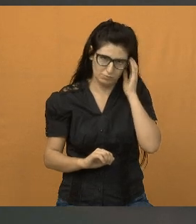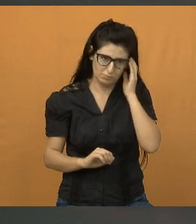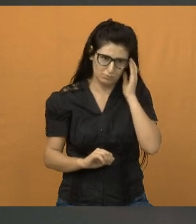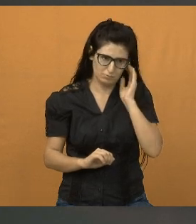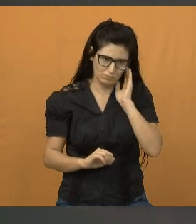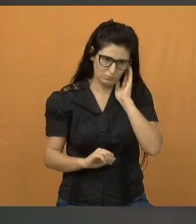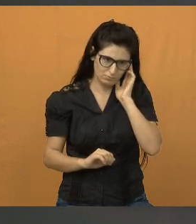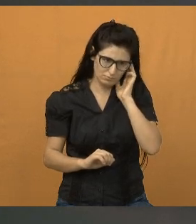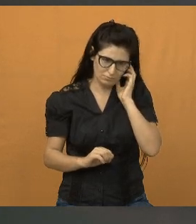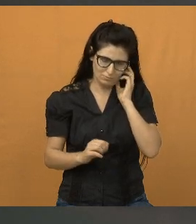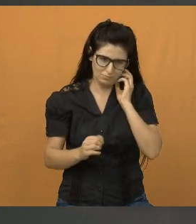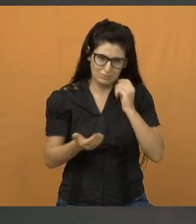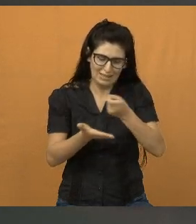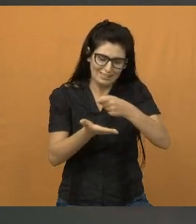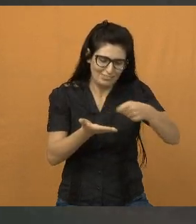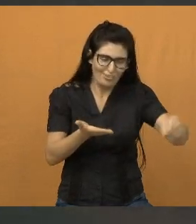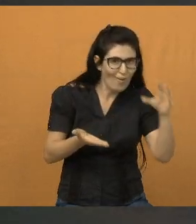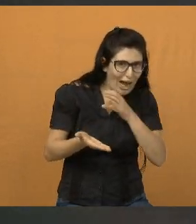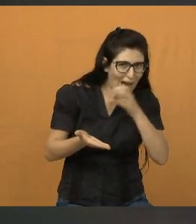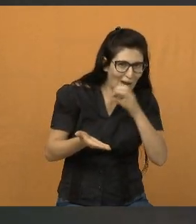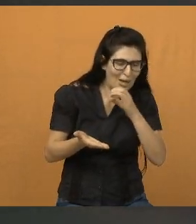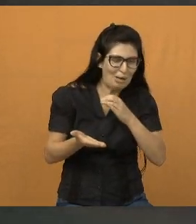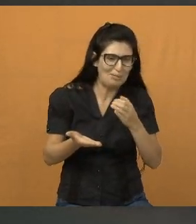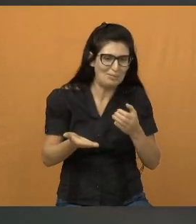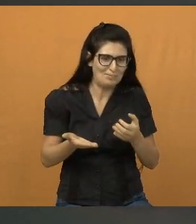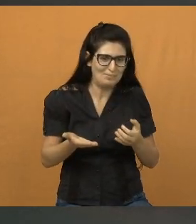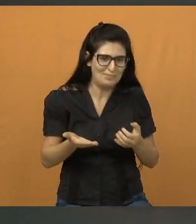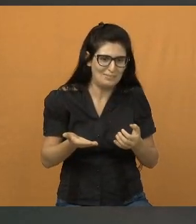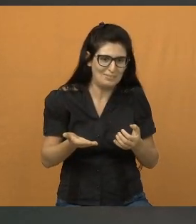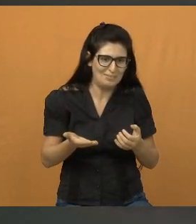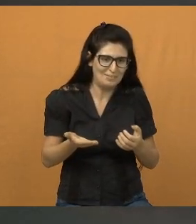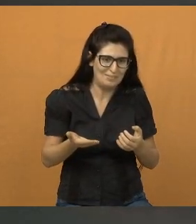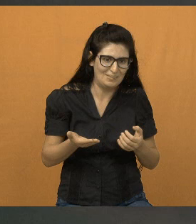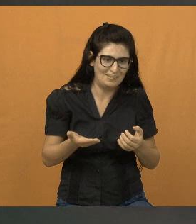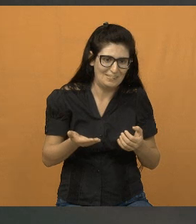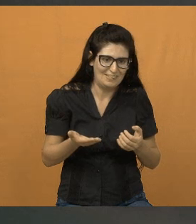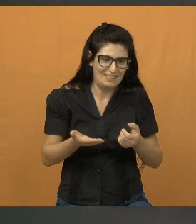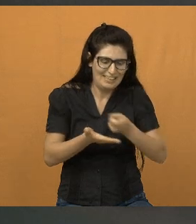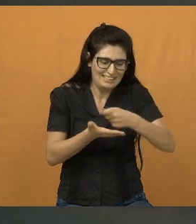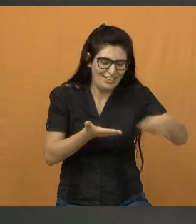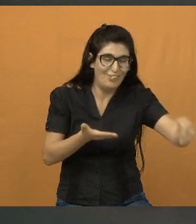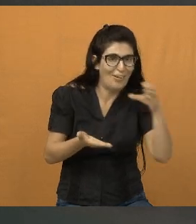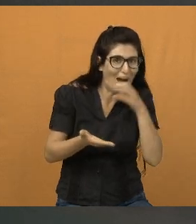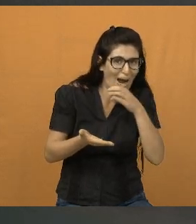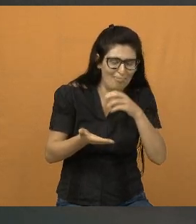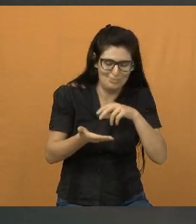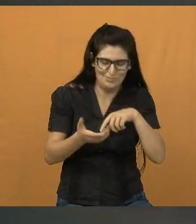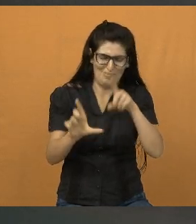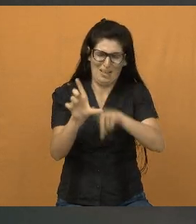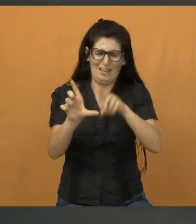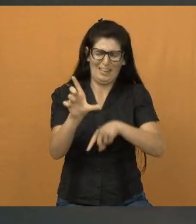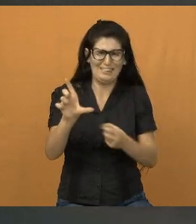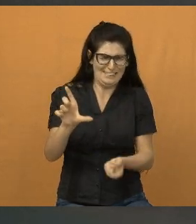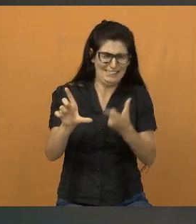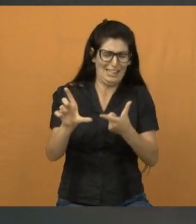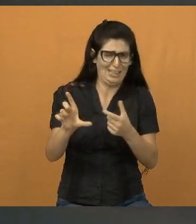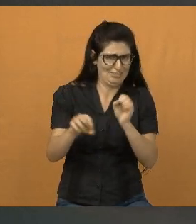eu escrevi correndo, que eu que tenho acompanhado uma lista da leitura, escrevi aqui, deixa eu ver se eu traduzo aqui.